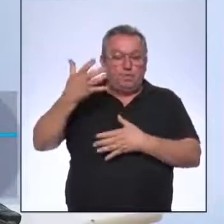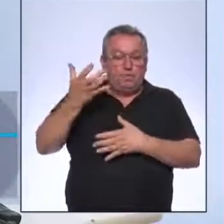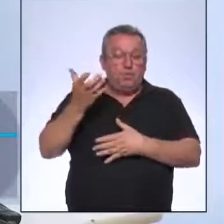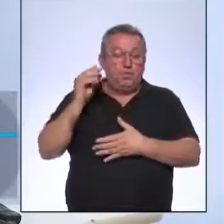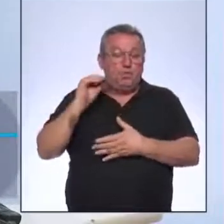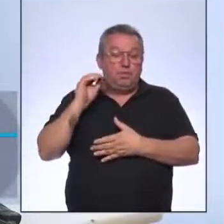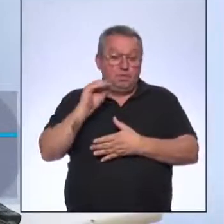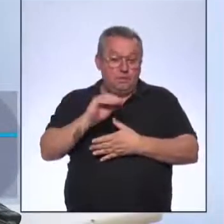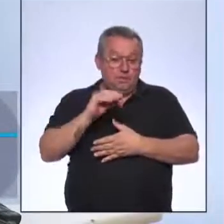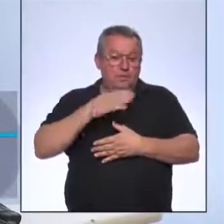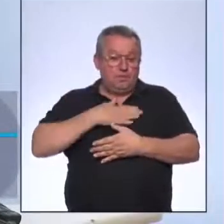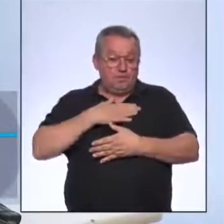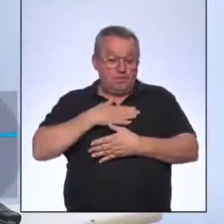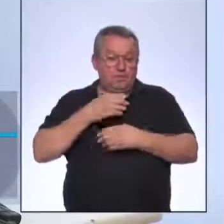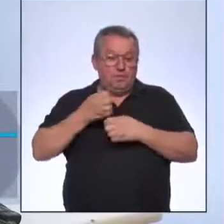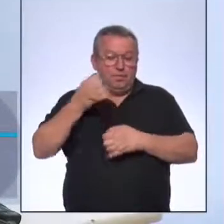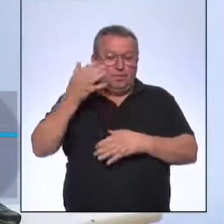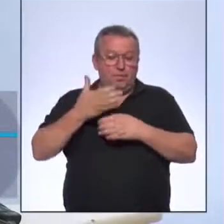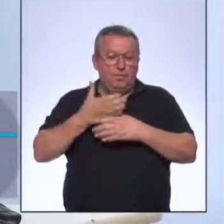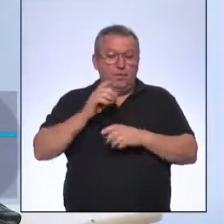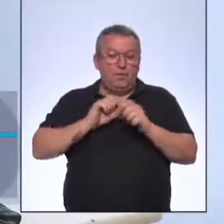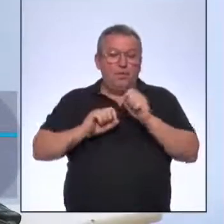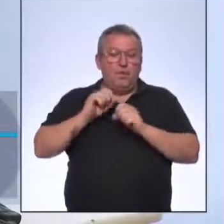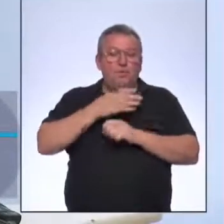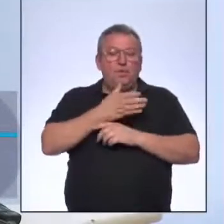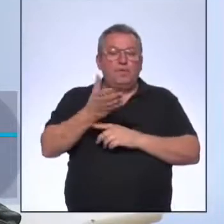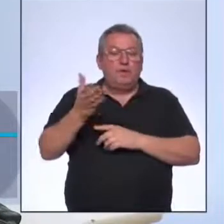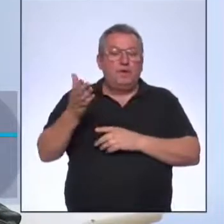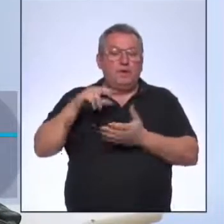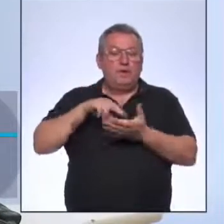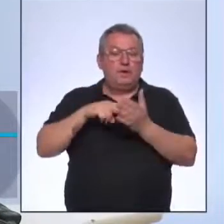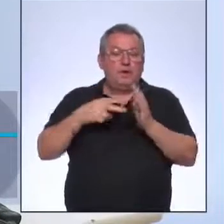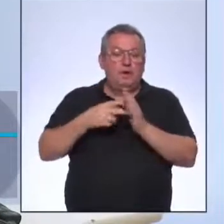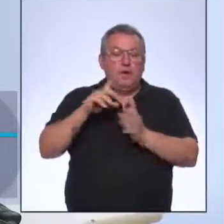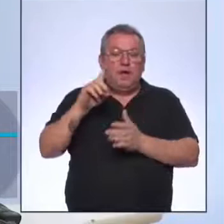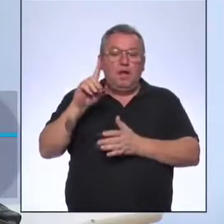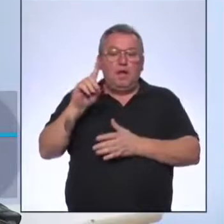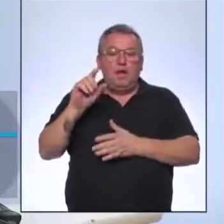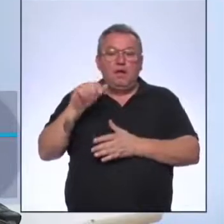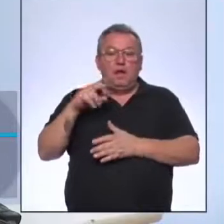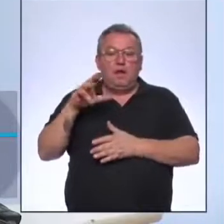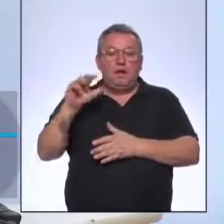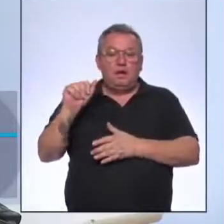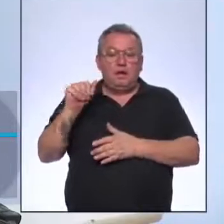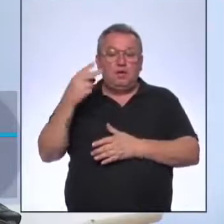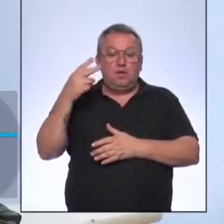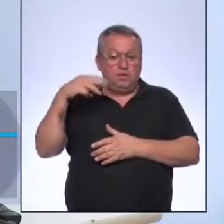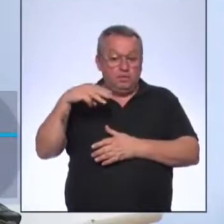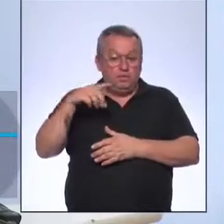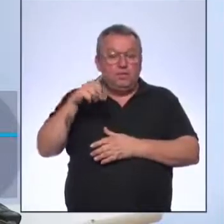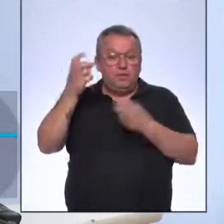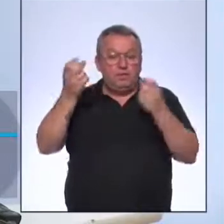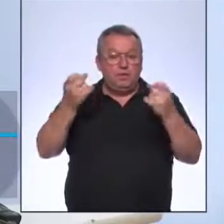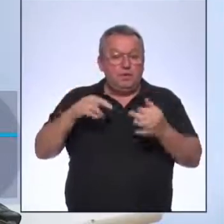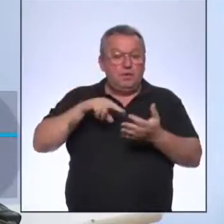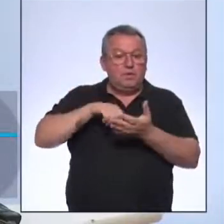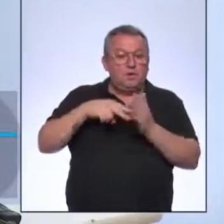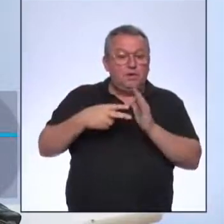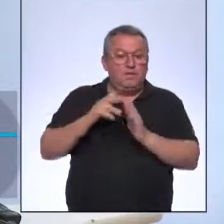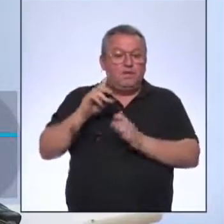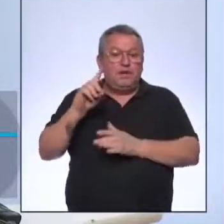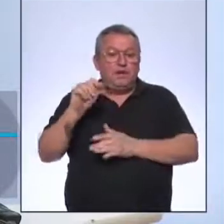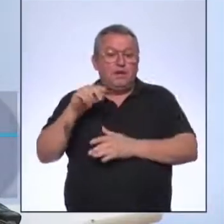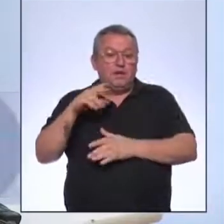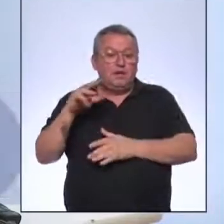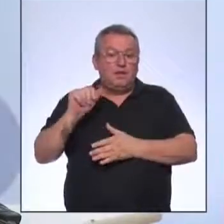vocês dissessem aqui para mim e para a professora Márcia, o que para vocês é dança? Vou deixar 2 minutos para vocês contarem aqui para a gente o que para você